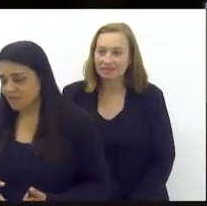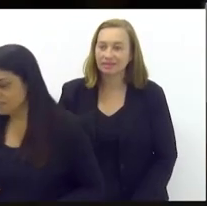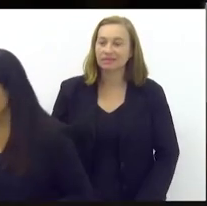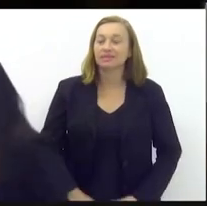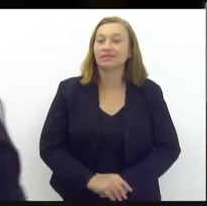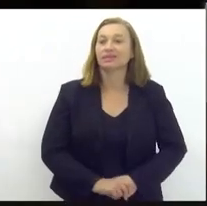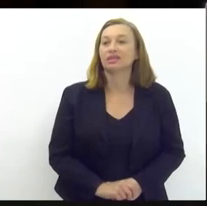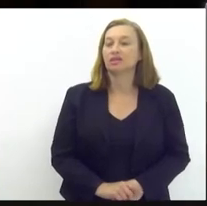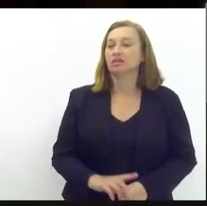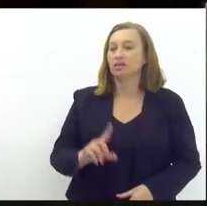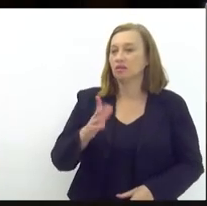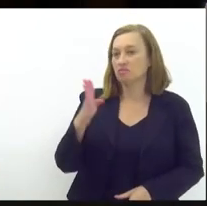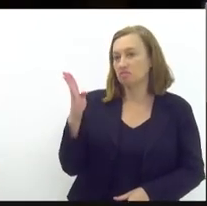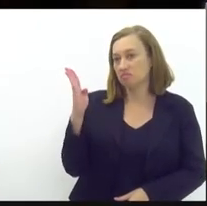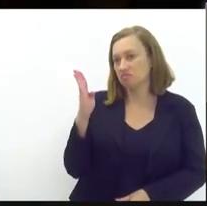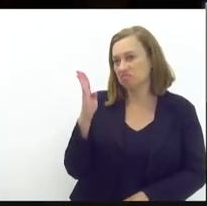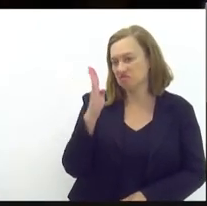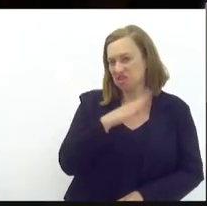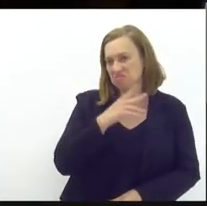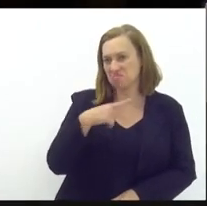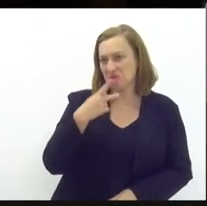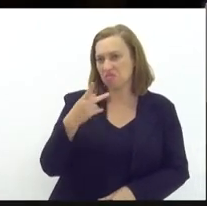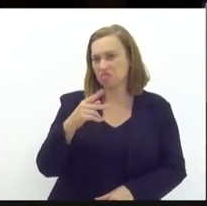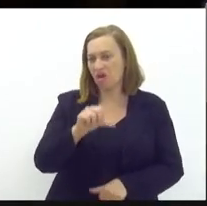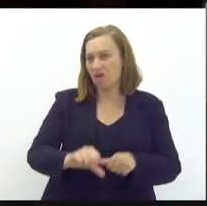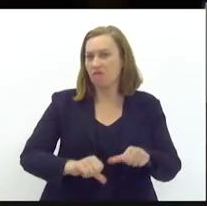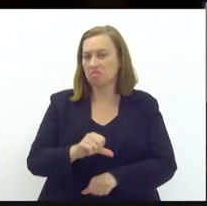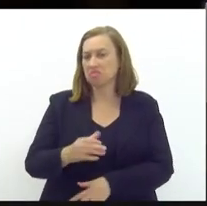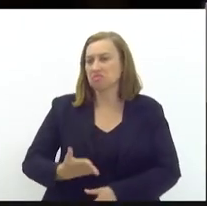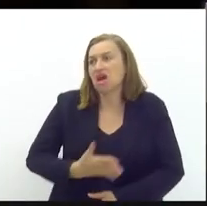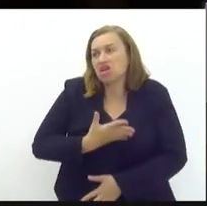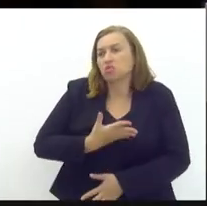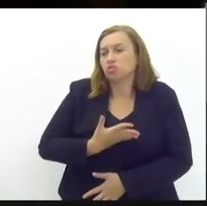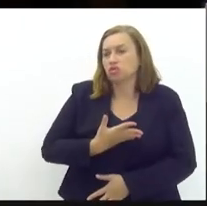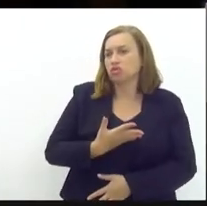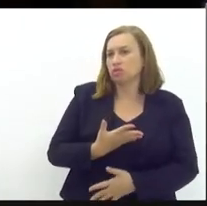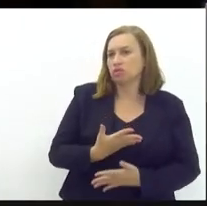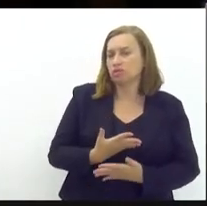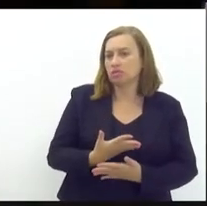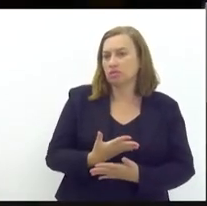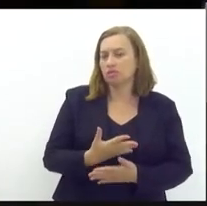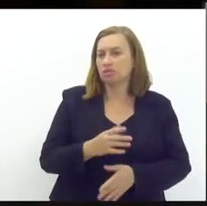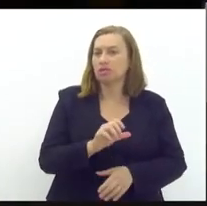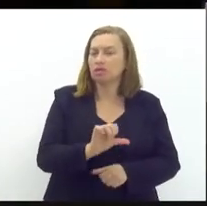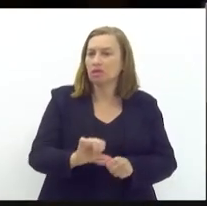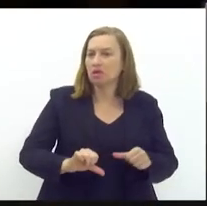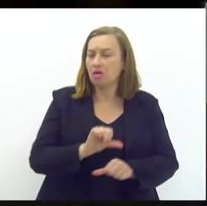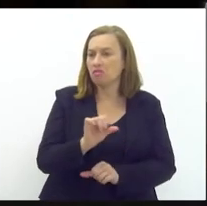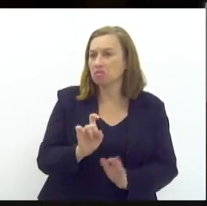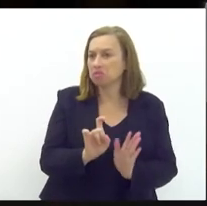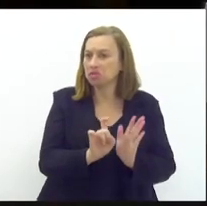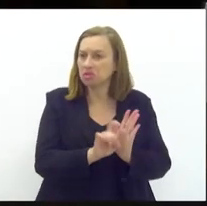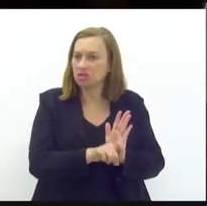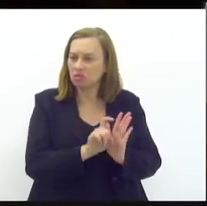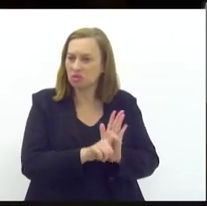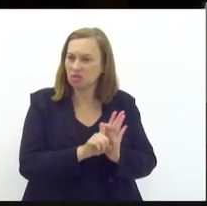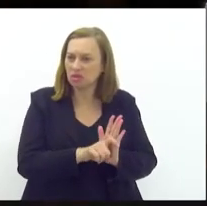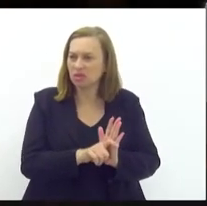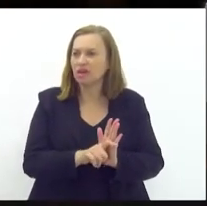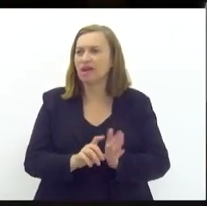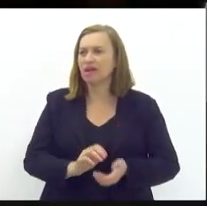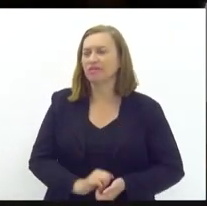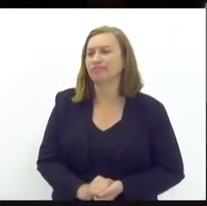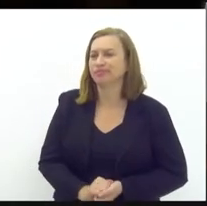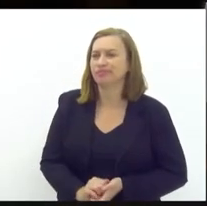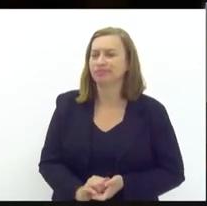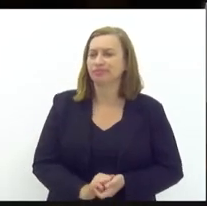da reforma o que mais me assusta na reforma tributária é uma coisa que todo mundo achou bonito e eu acho o fim da picada